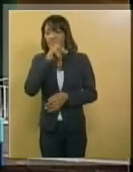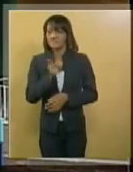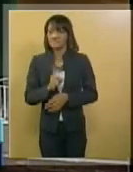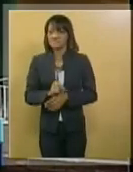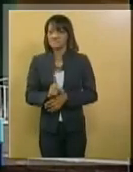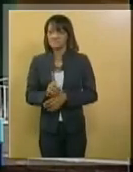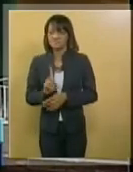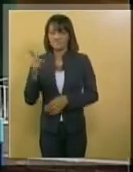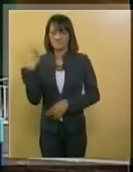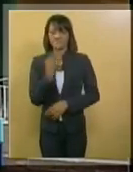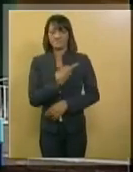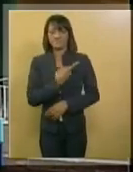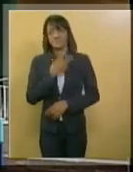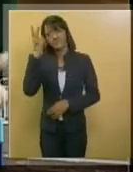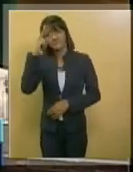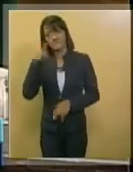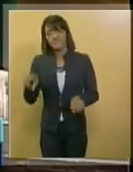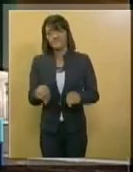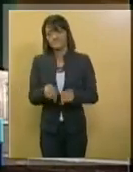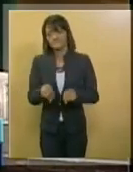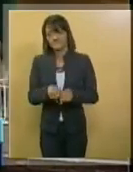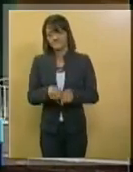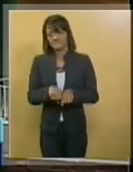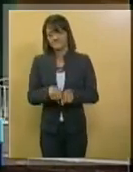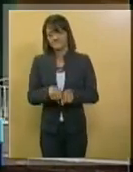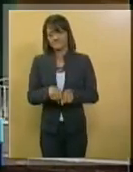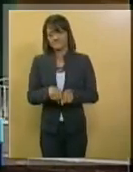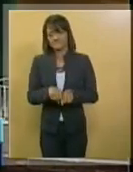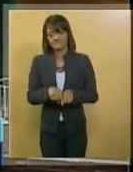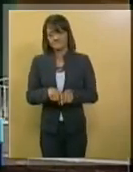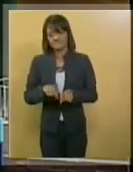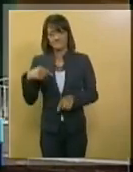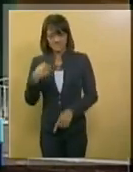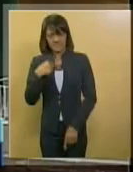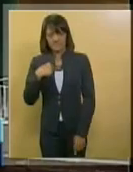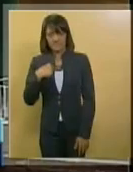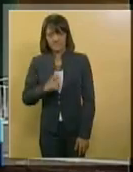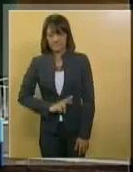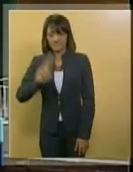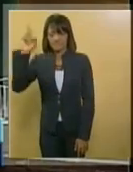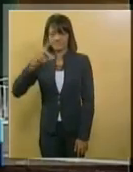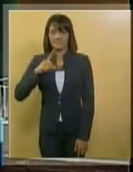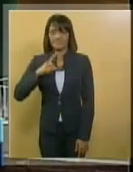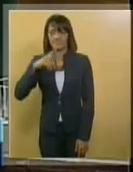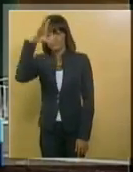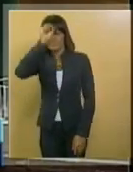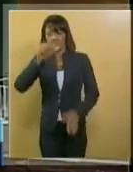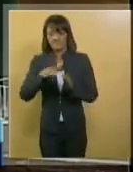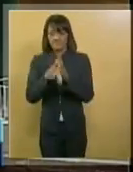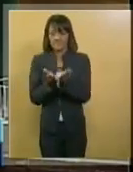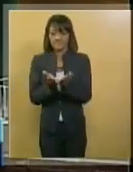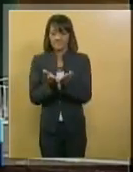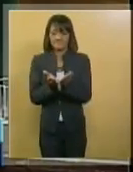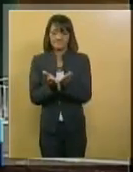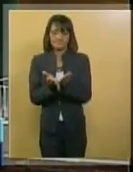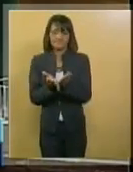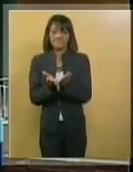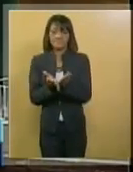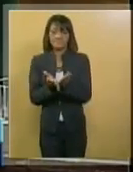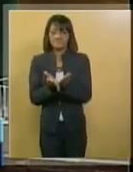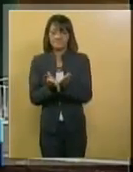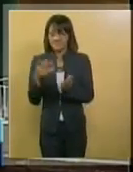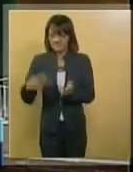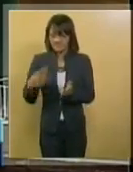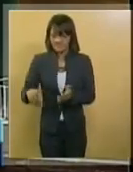afetando a cada um de nós. E lembremos... Não sei se todos aqui são cristãos, mas eu sou. Eu aprendi na Bíblia que neste